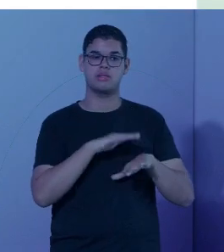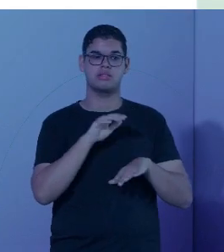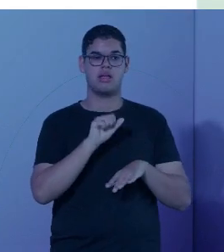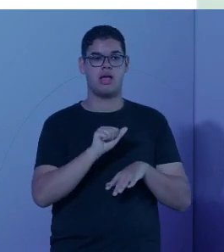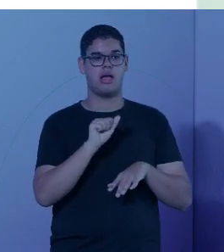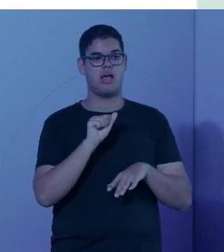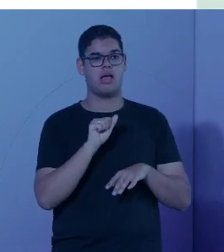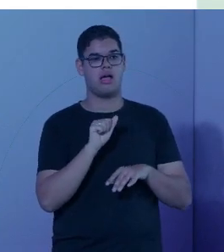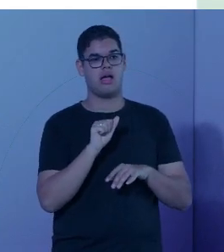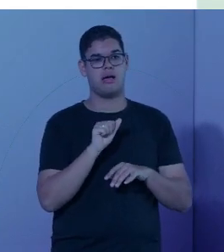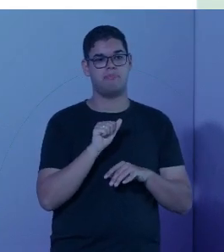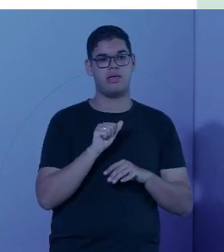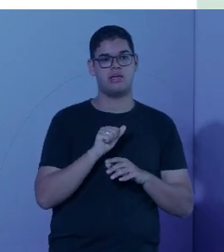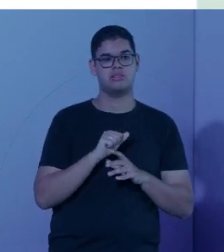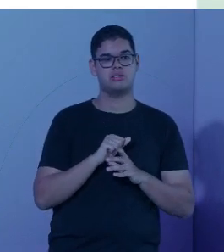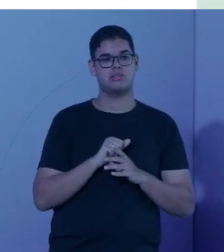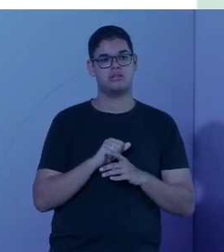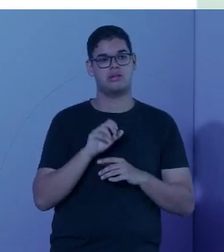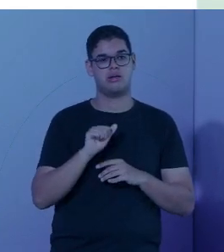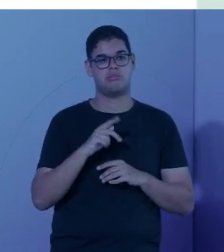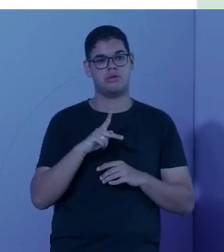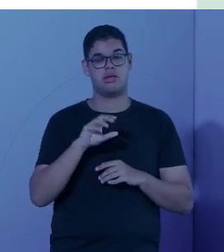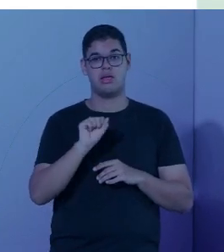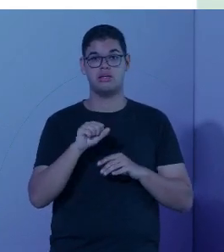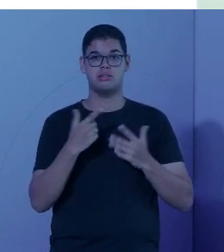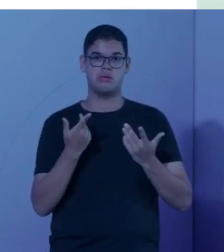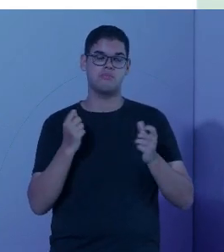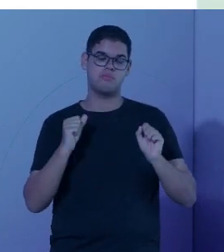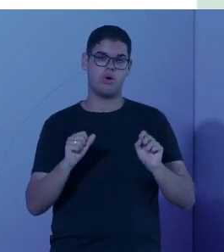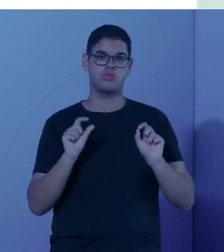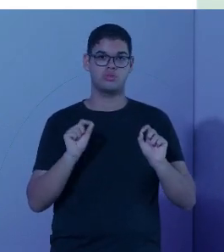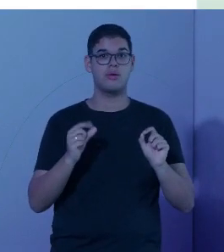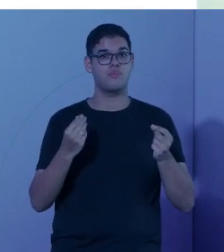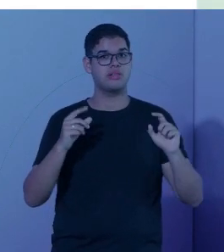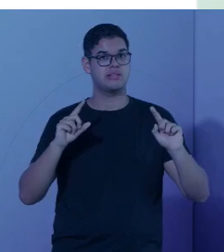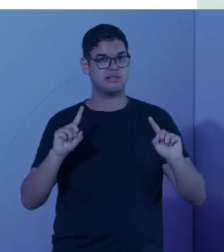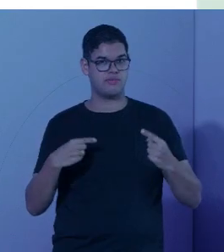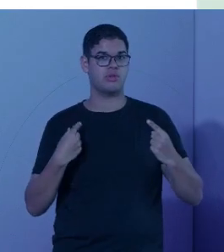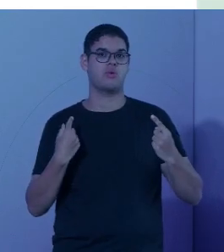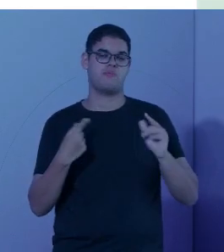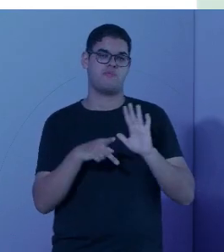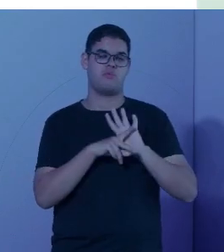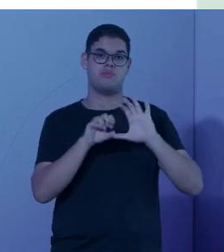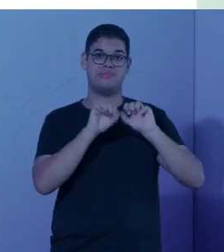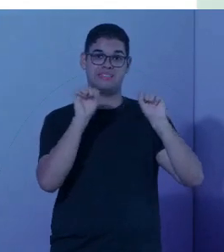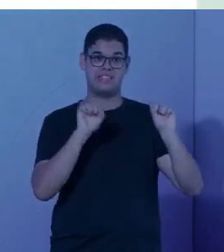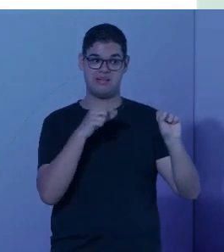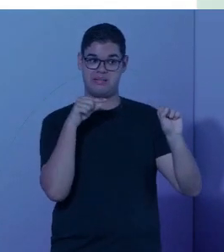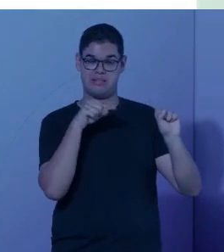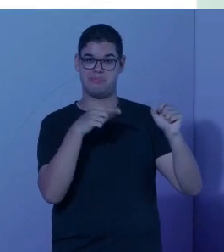nos estudos de impacto orçamentário, isso pode ser desafiador para o sistema.